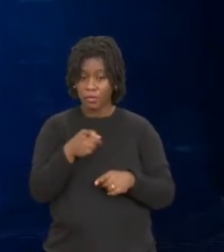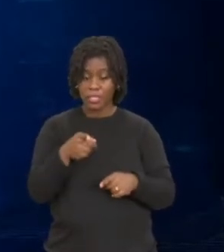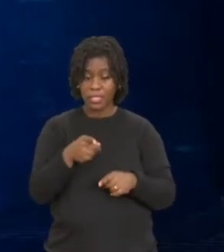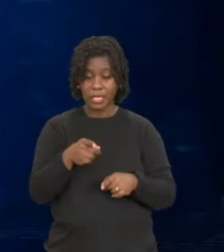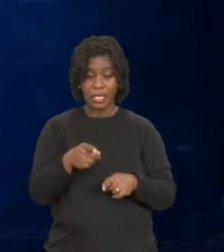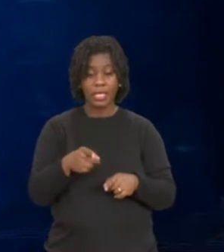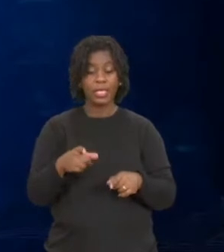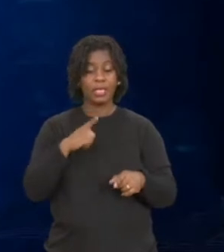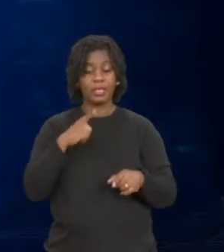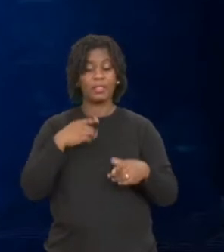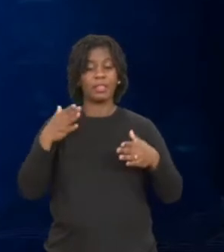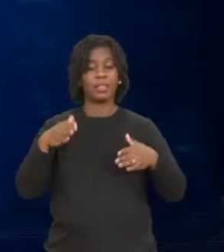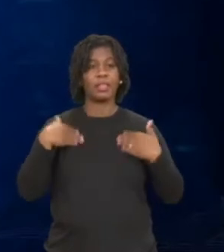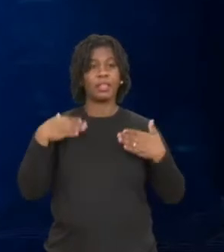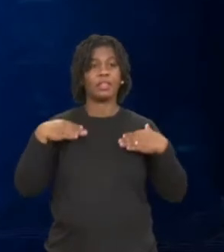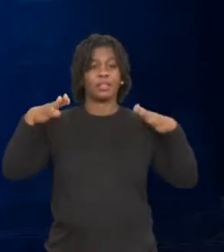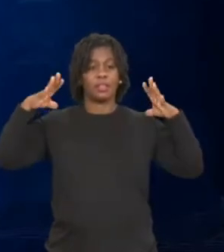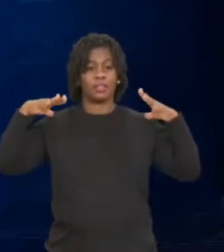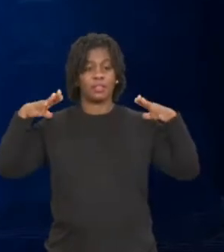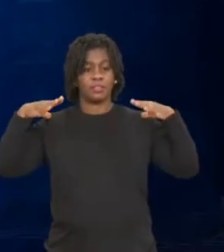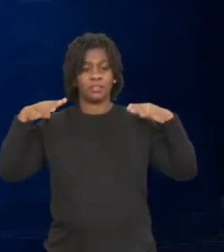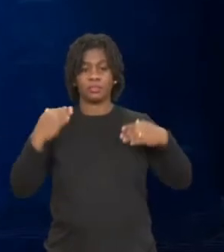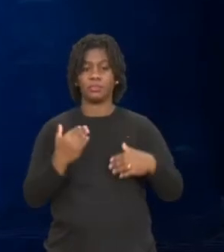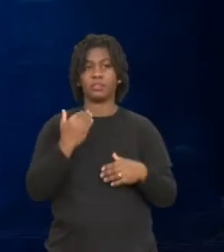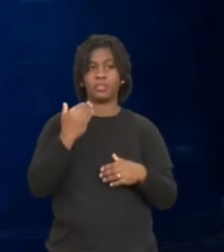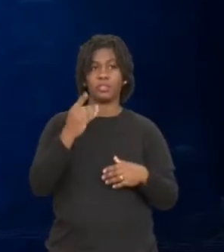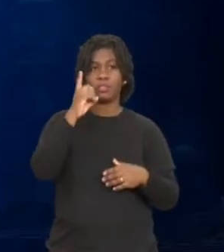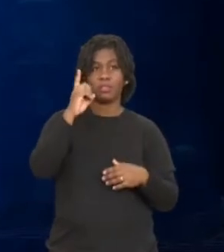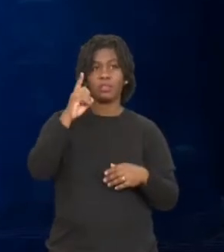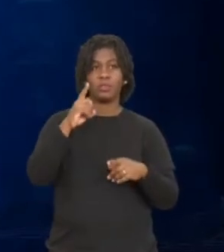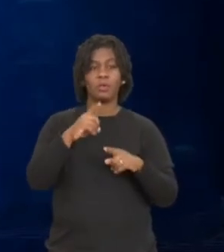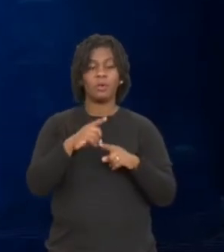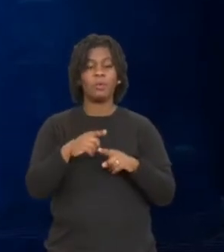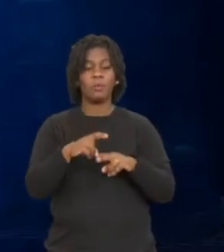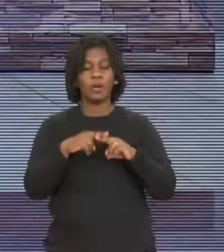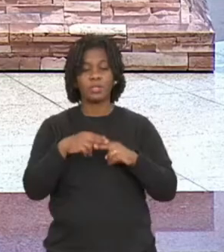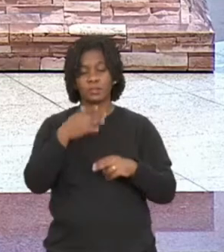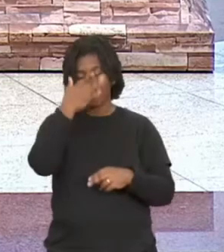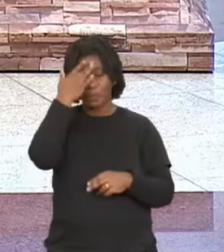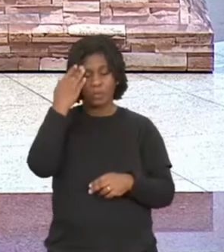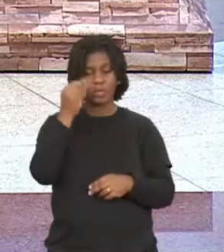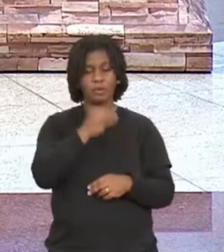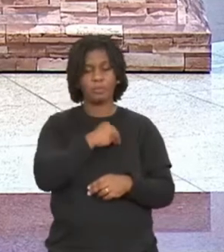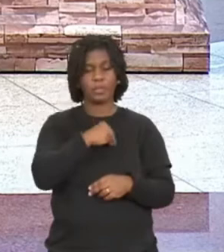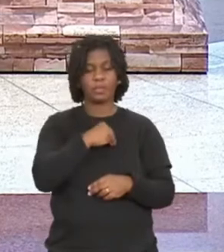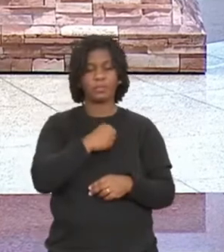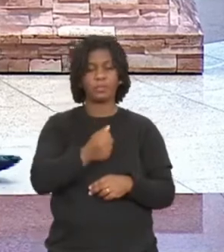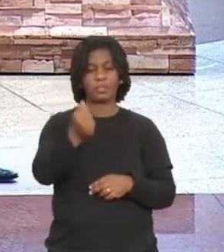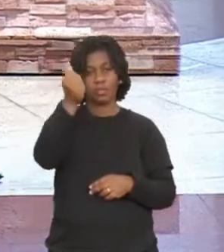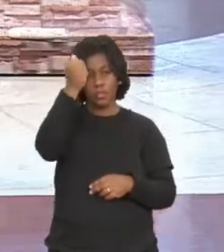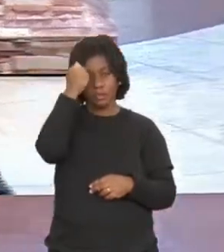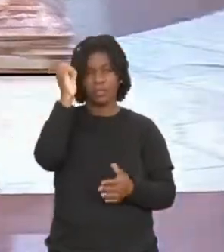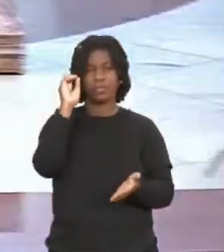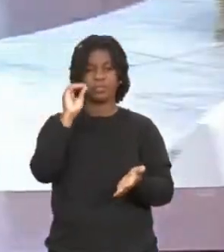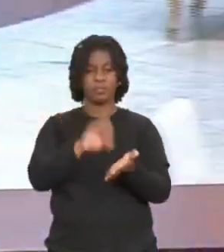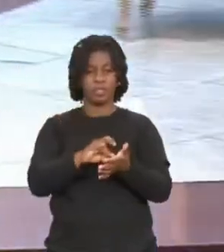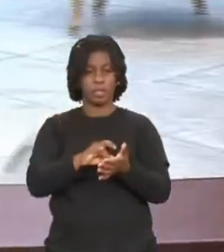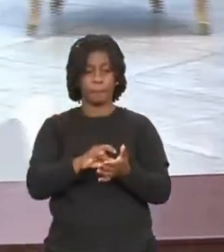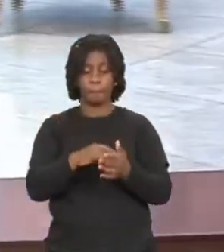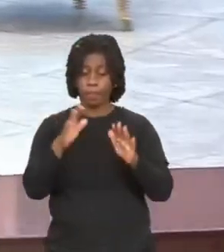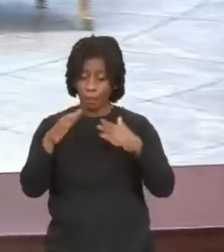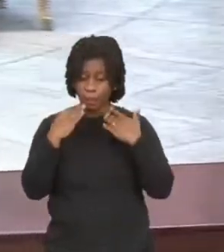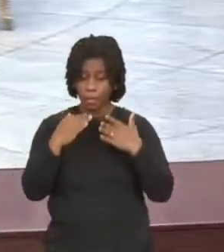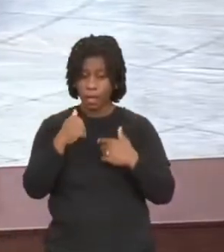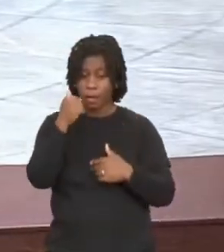Deus por um pecador que se arrepende. Olha para mim, por favor. A mulher tinha